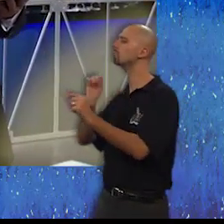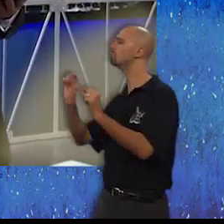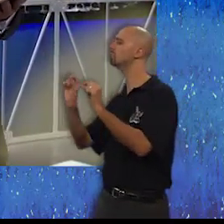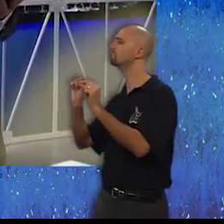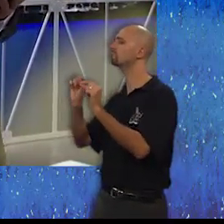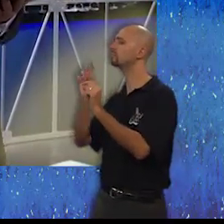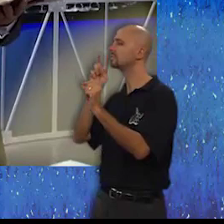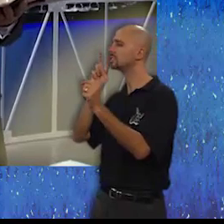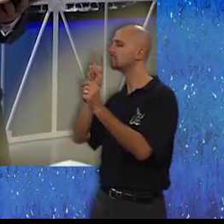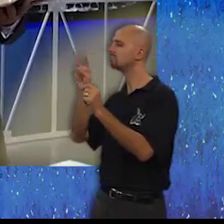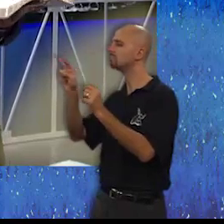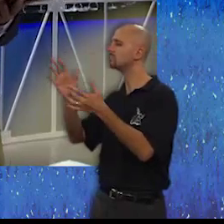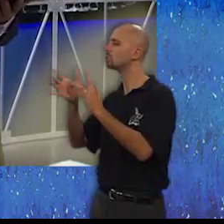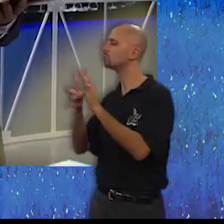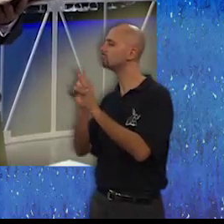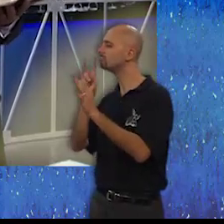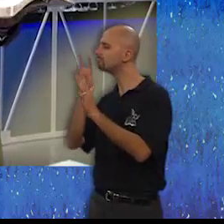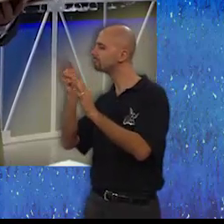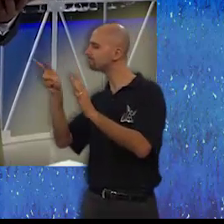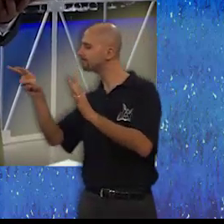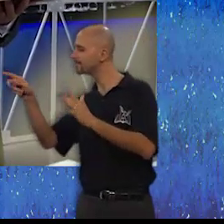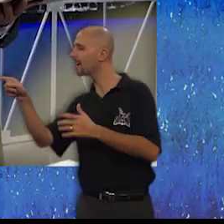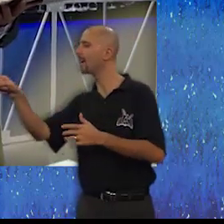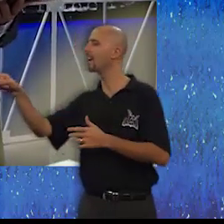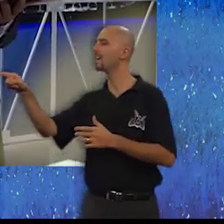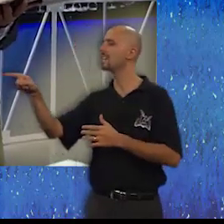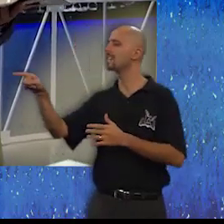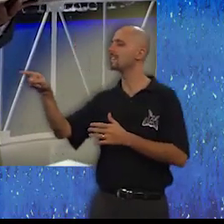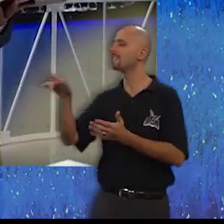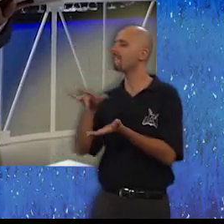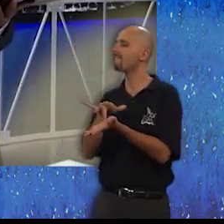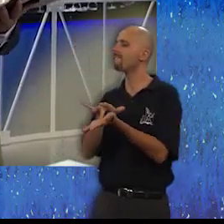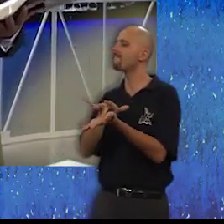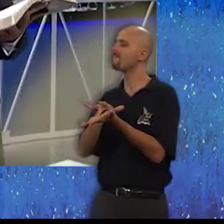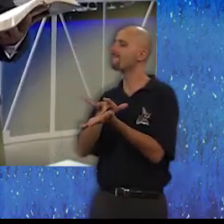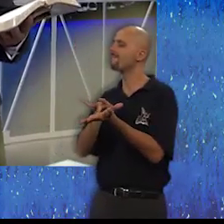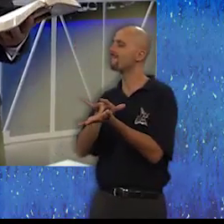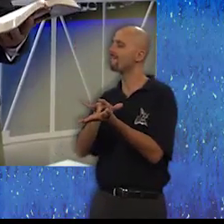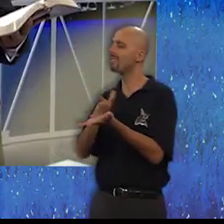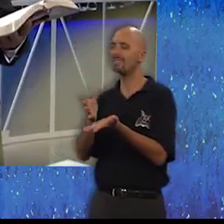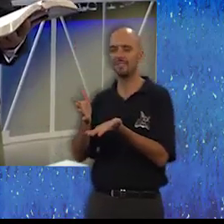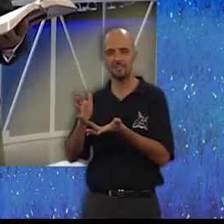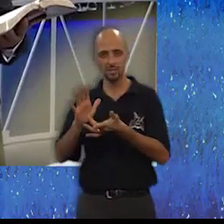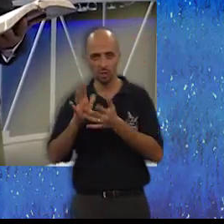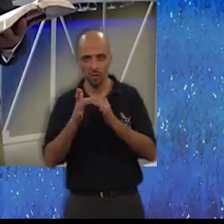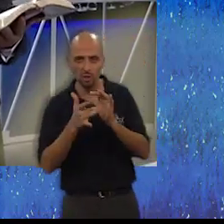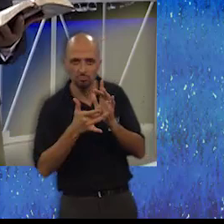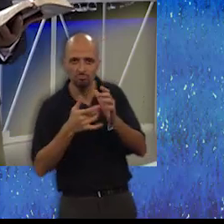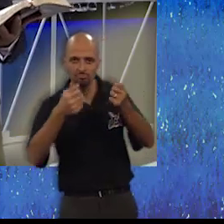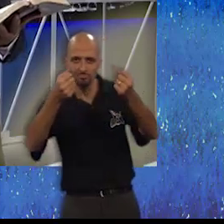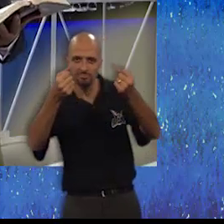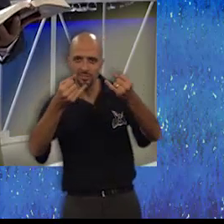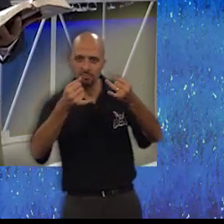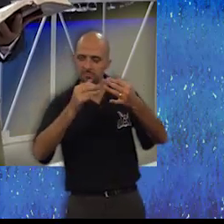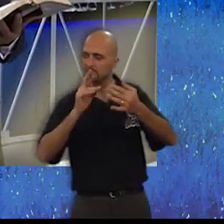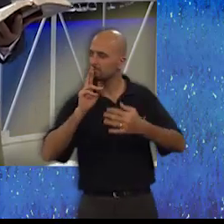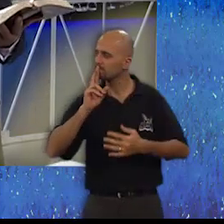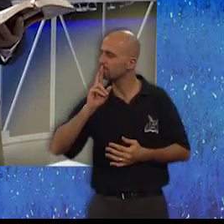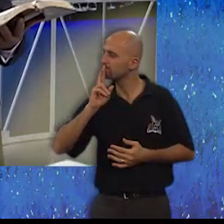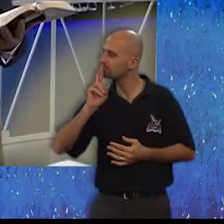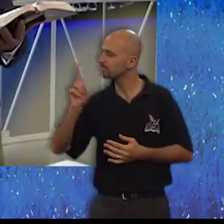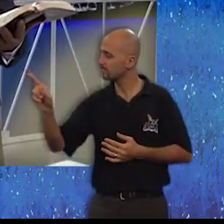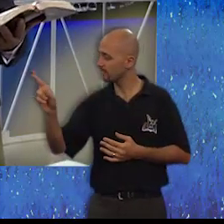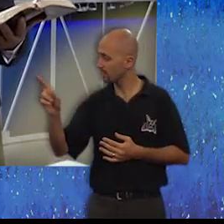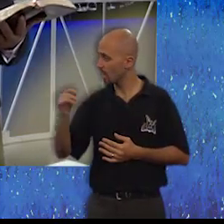espanhol, mudou o tema, mudou o foco e foi direto ao ponto. Jesus diz claramente no verso 3, a isto